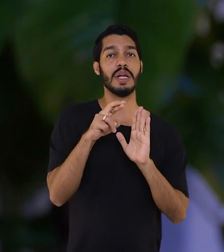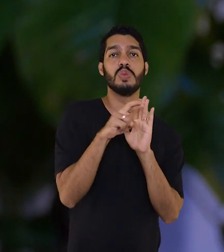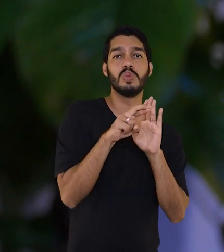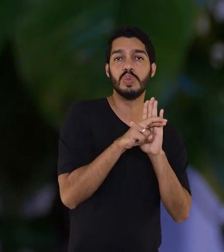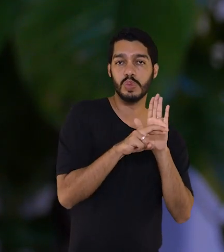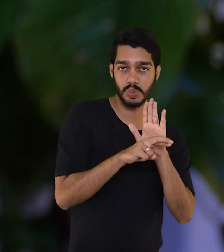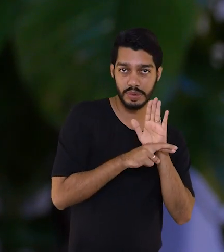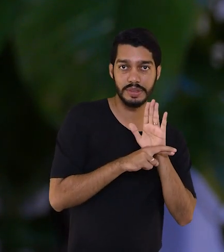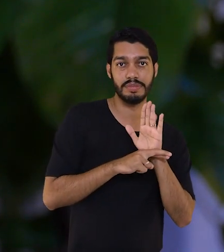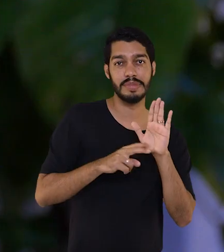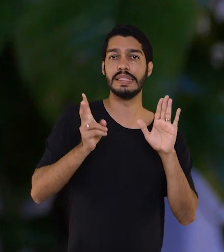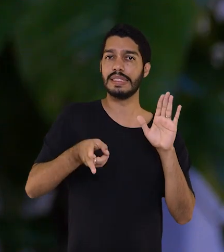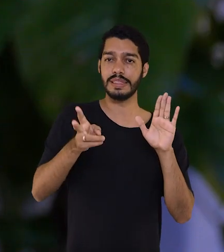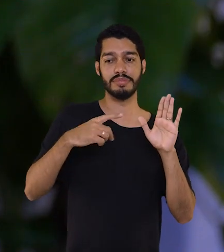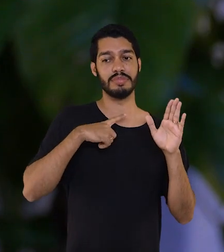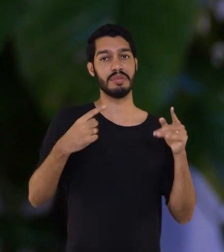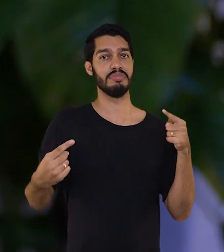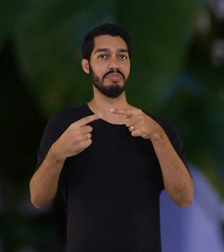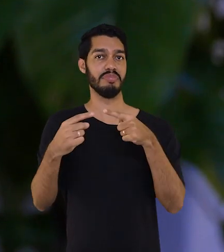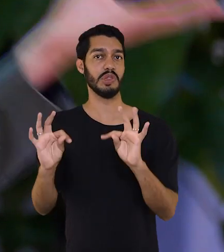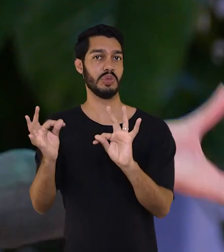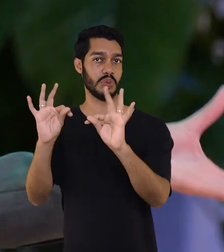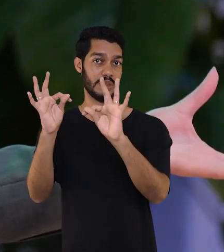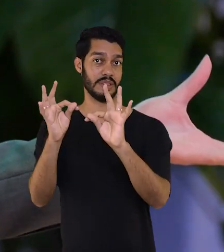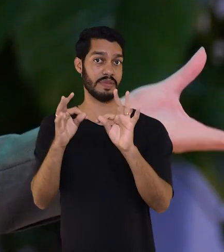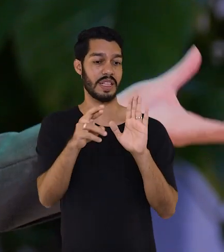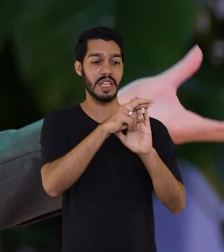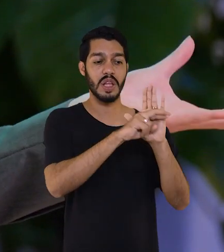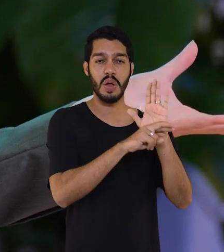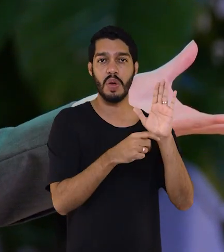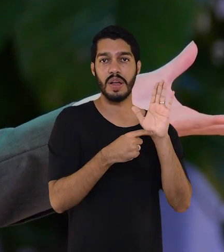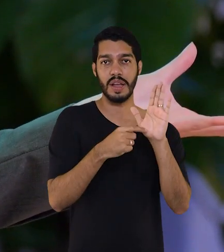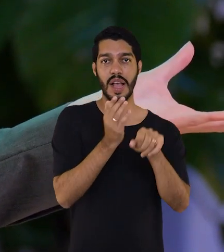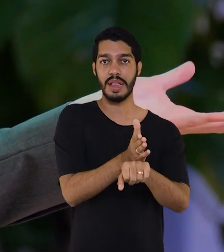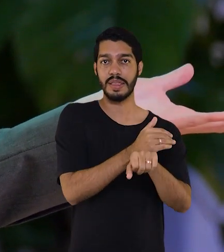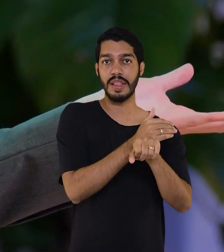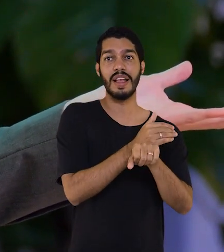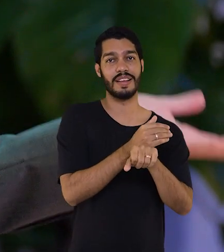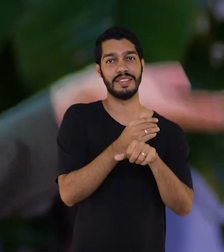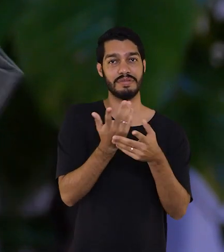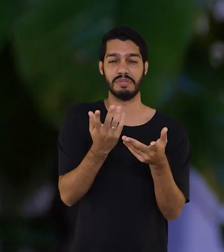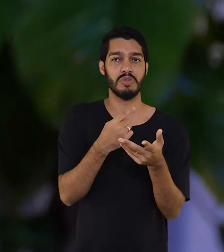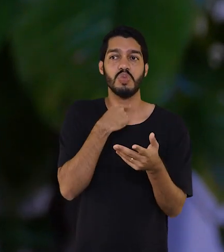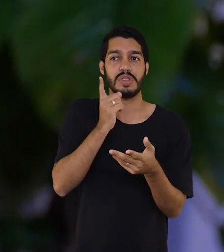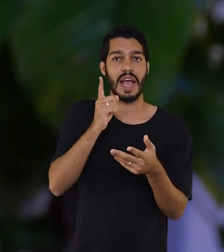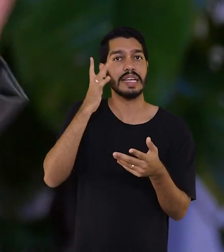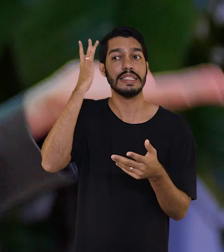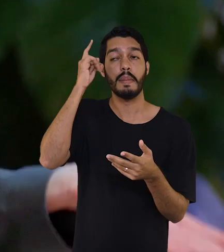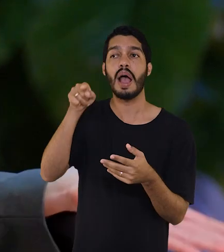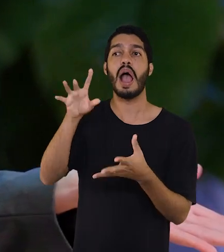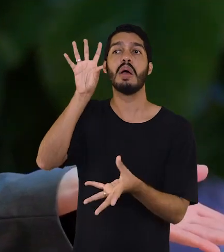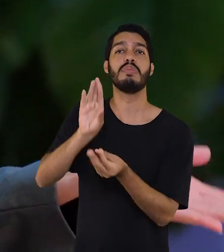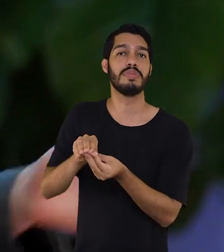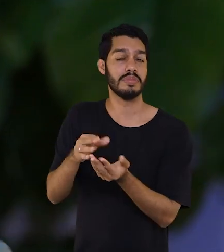Assim, a regulação, ela sempre segue a tecnologia, né? Você não pode ter uma regulação que seja predecessora a uma tecnologia porque ela não